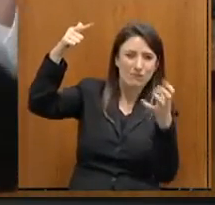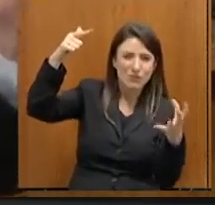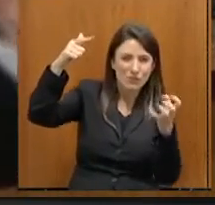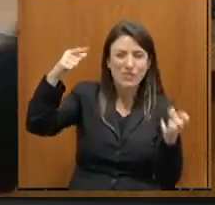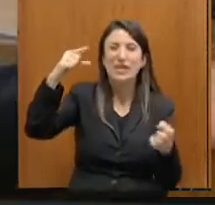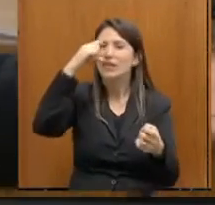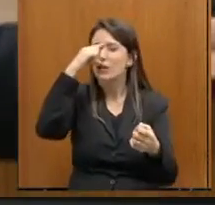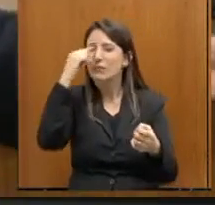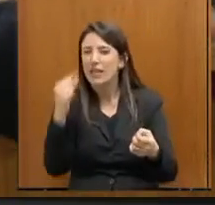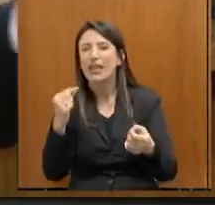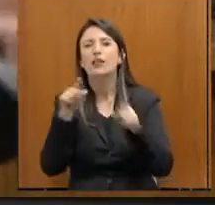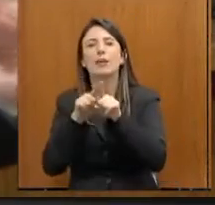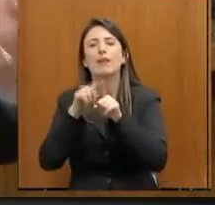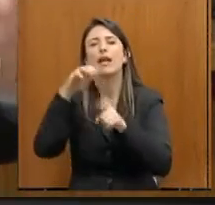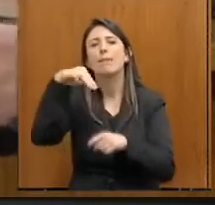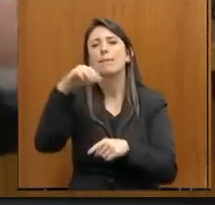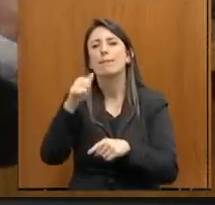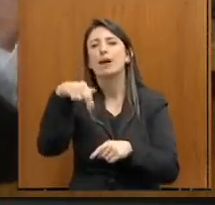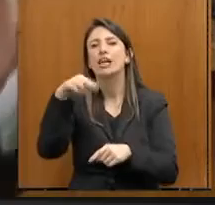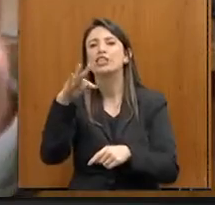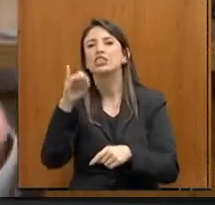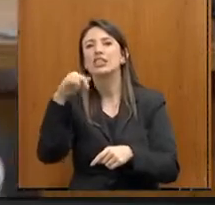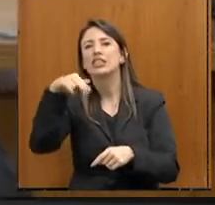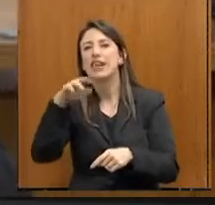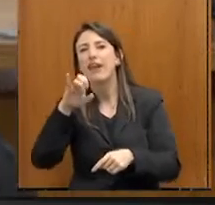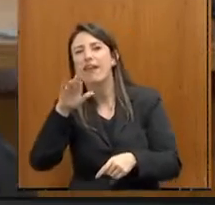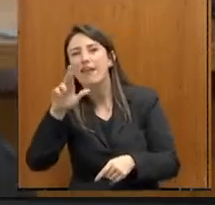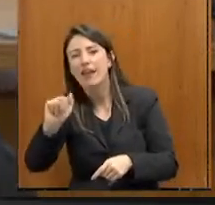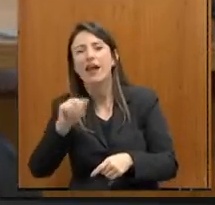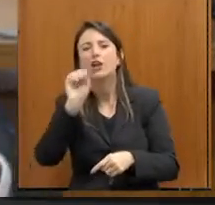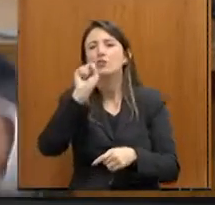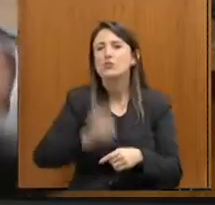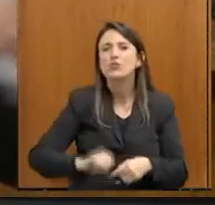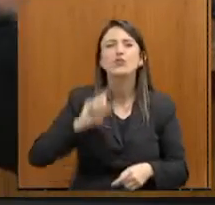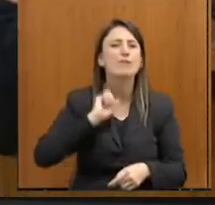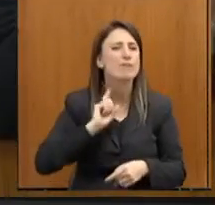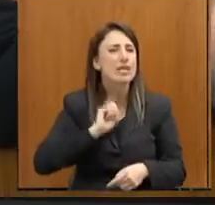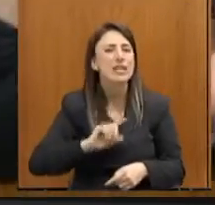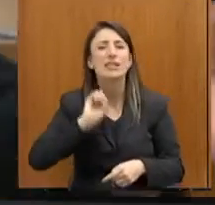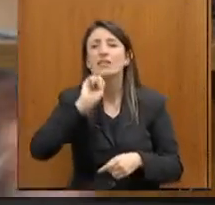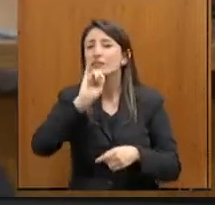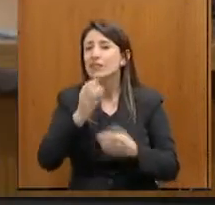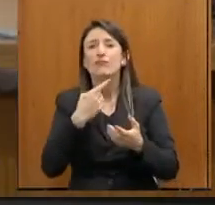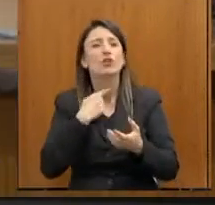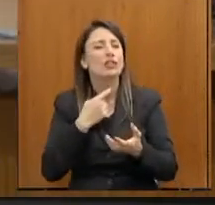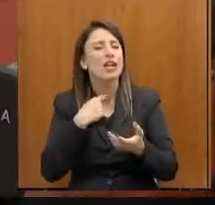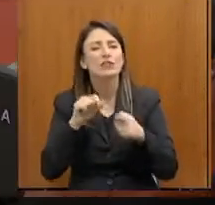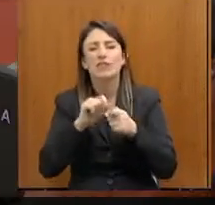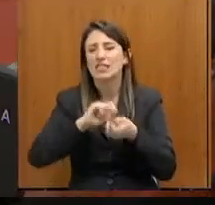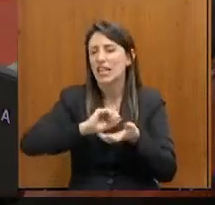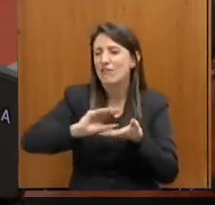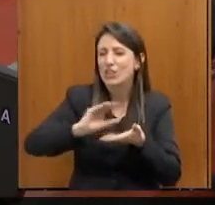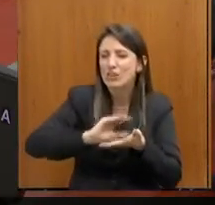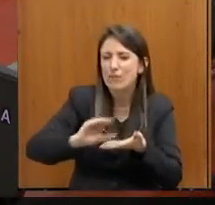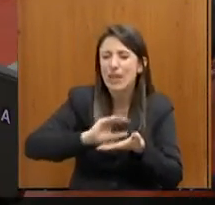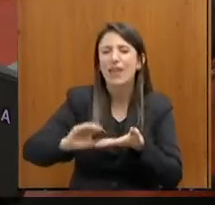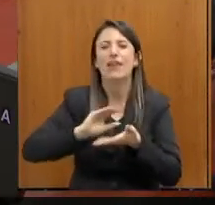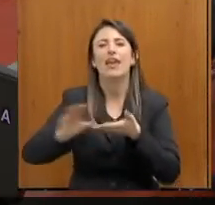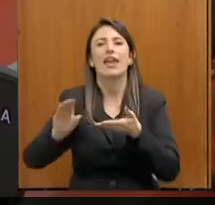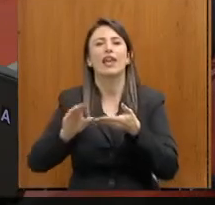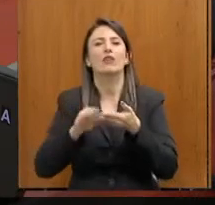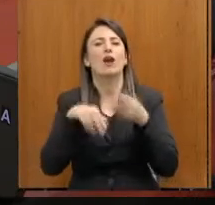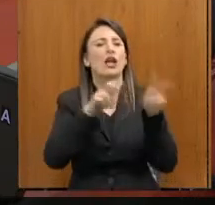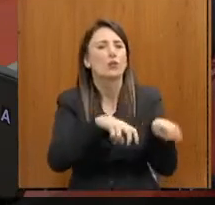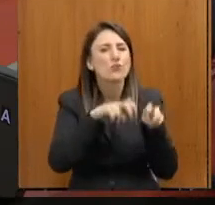para quem no sul de Minas para quem quiser tiver oportunidade de investimento quiser viabilizar sua agricultura o seu negócio